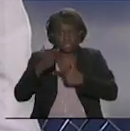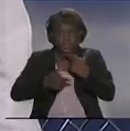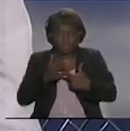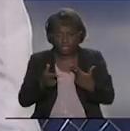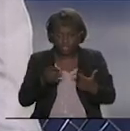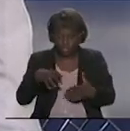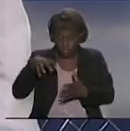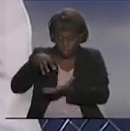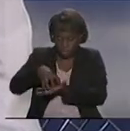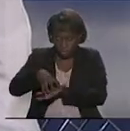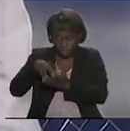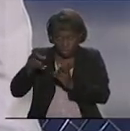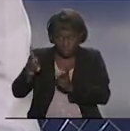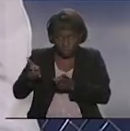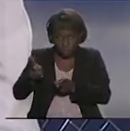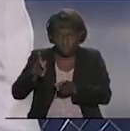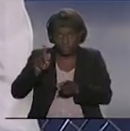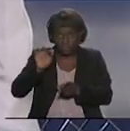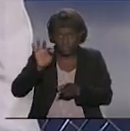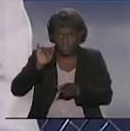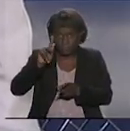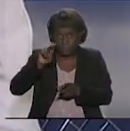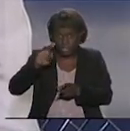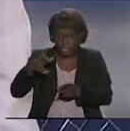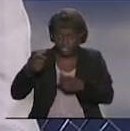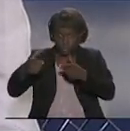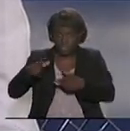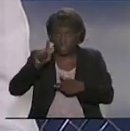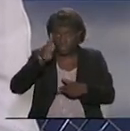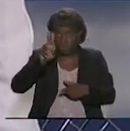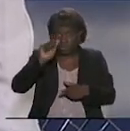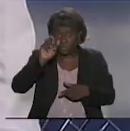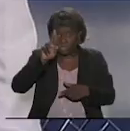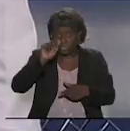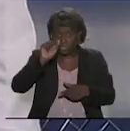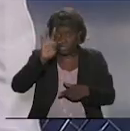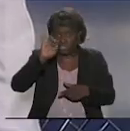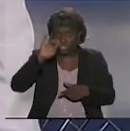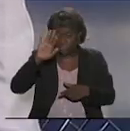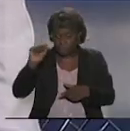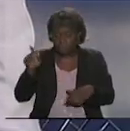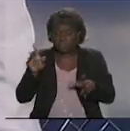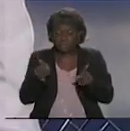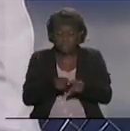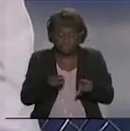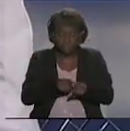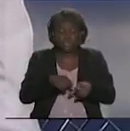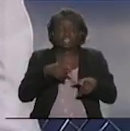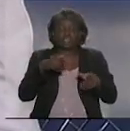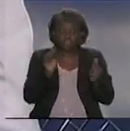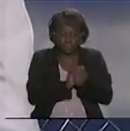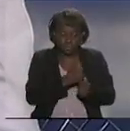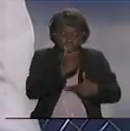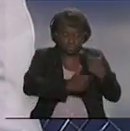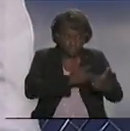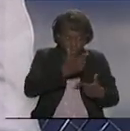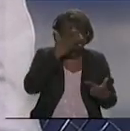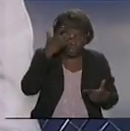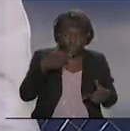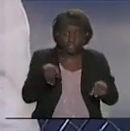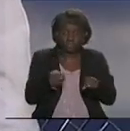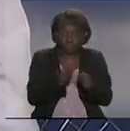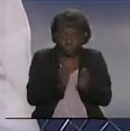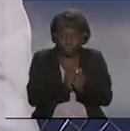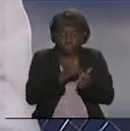trabalham não só na estação de pesquisa da FIPERJ, que é em Guaratiba, mas também junto aos produtores, junto aos escritórios